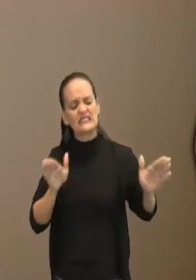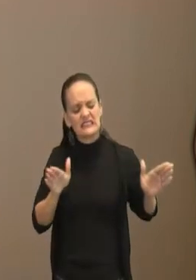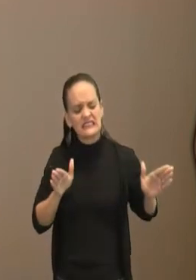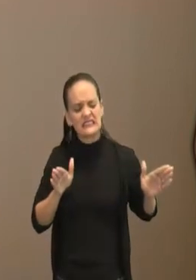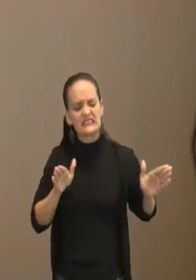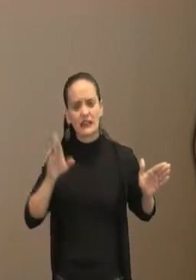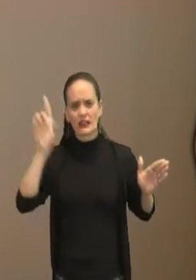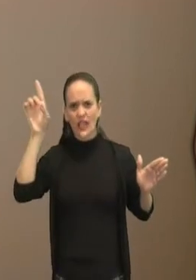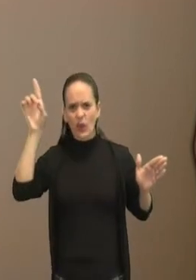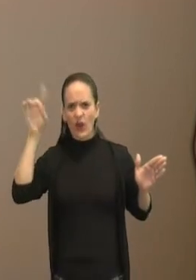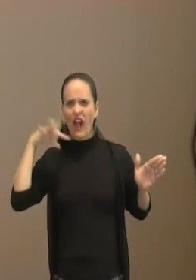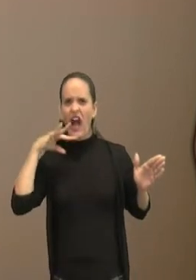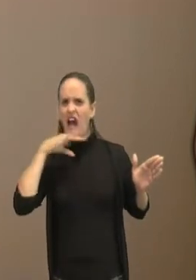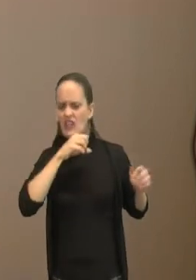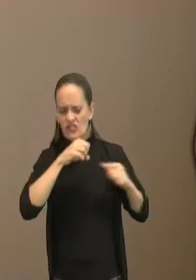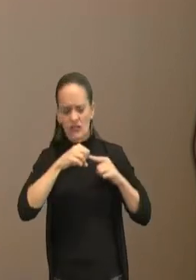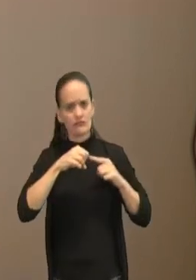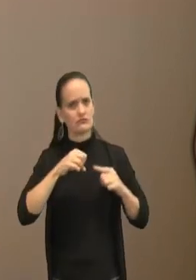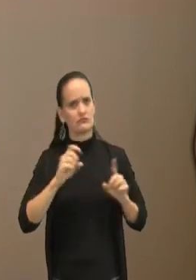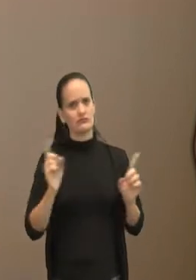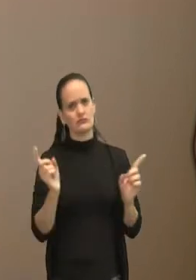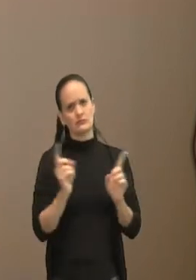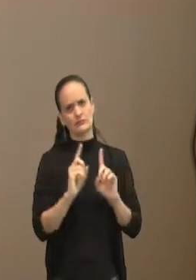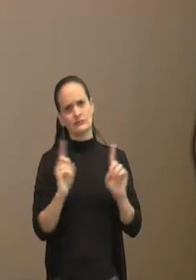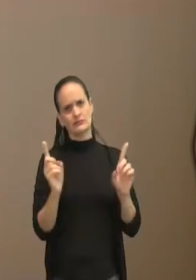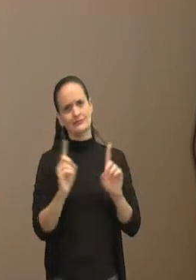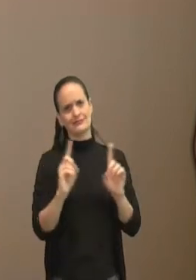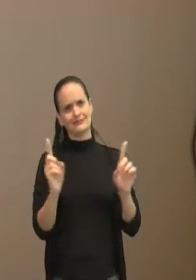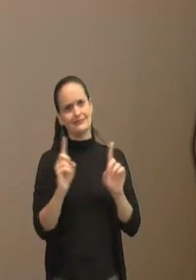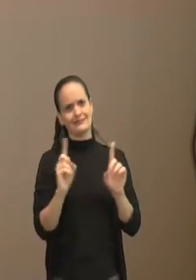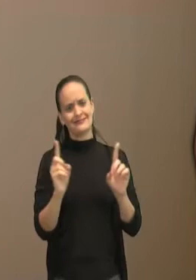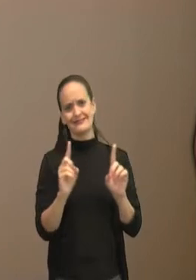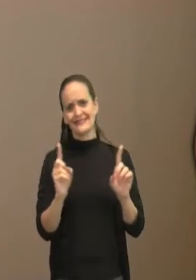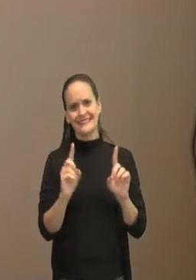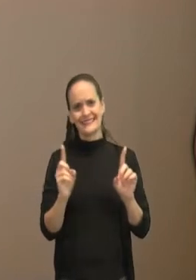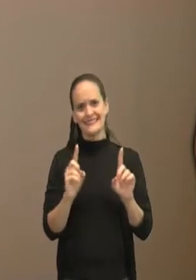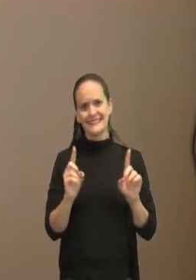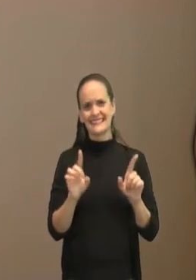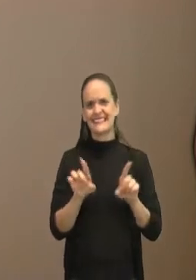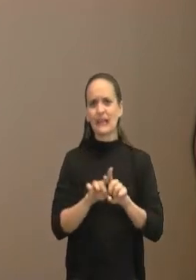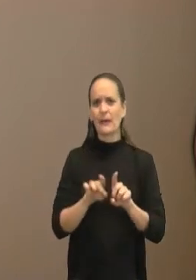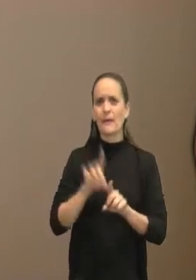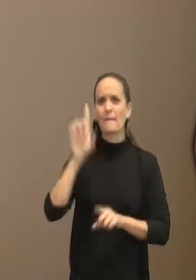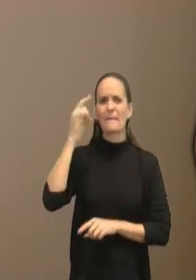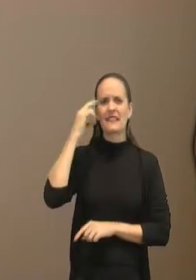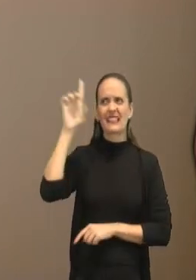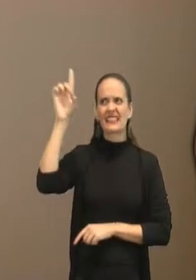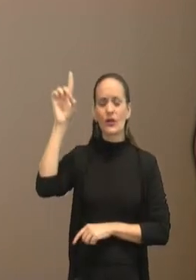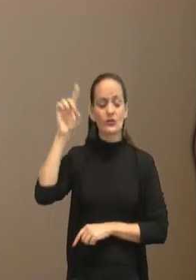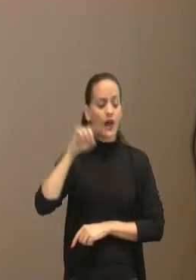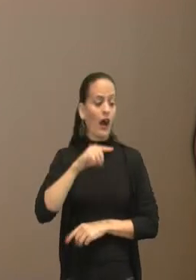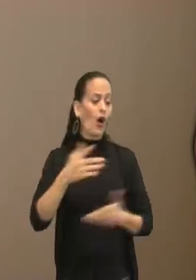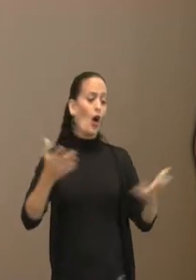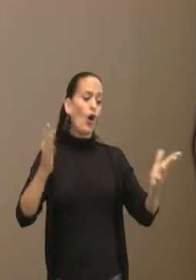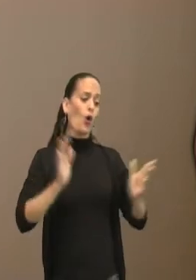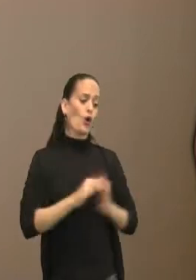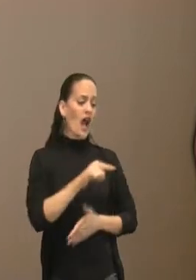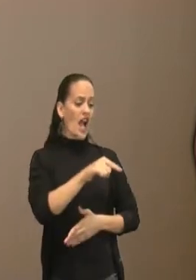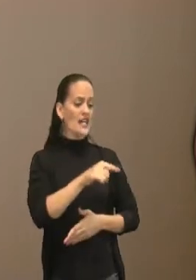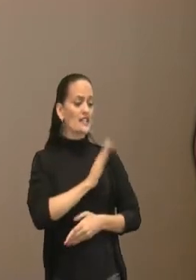recebeu. Deus não faz assim, Deus também não faz o contrário, olha, esse aqui abriu o coração para me